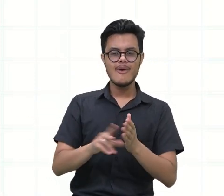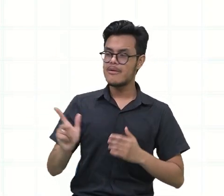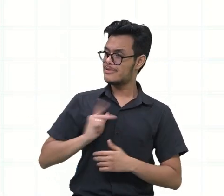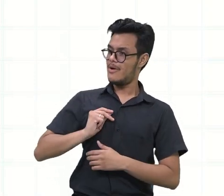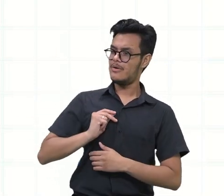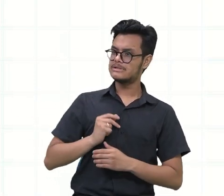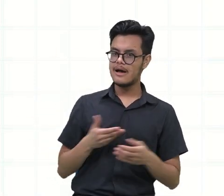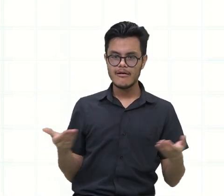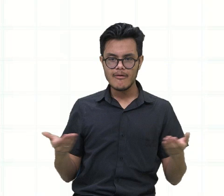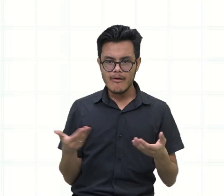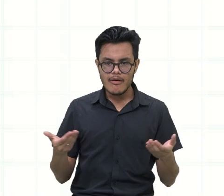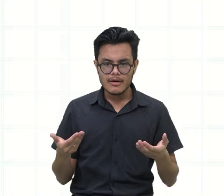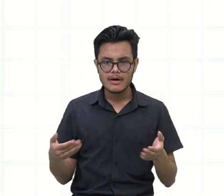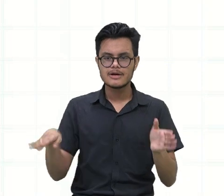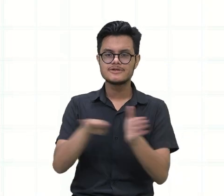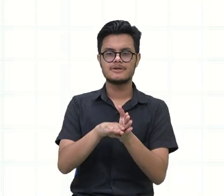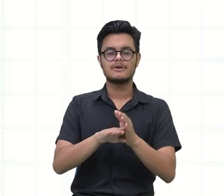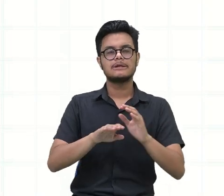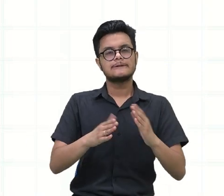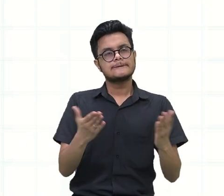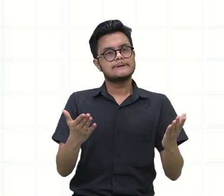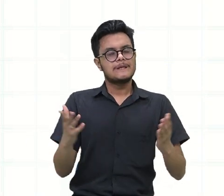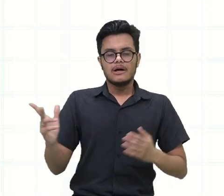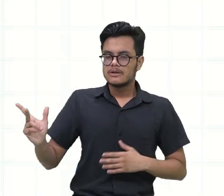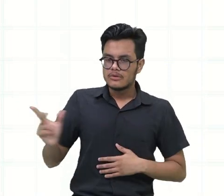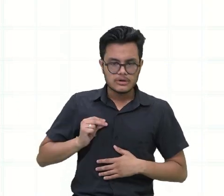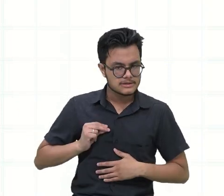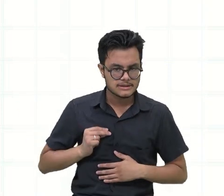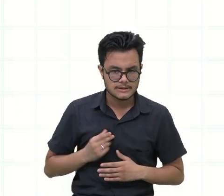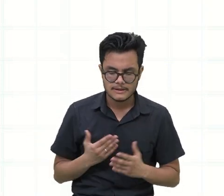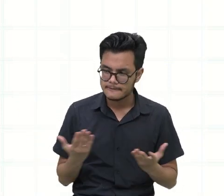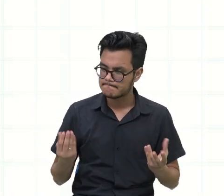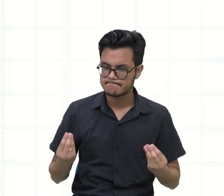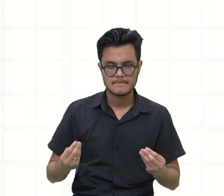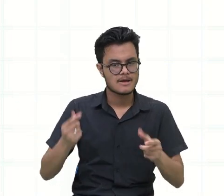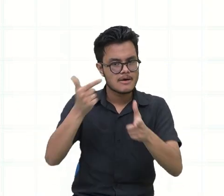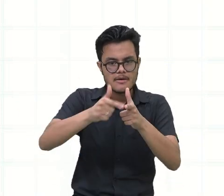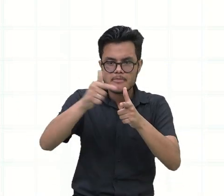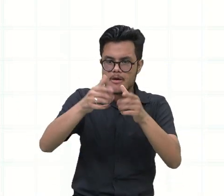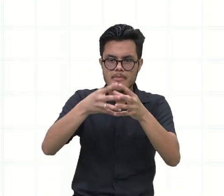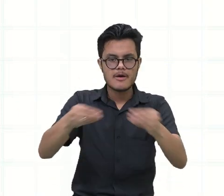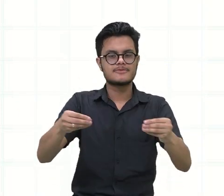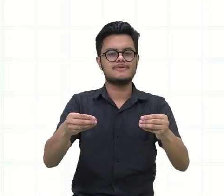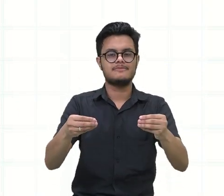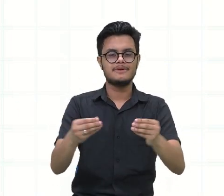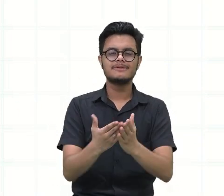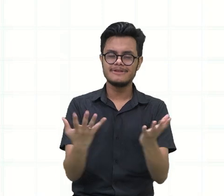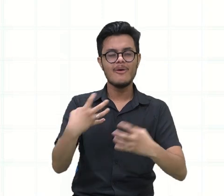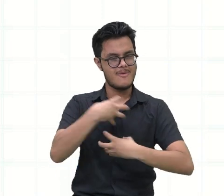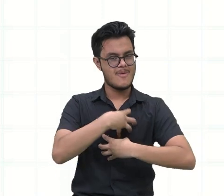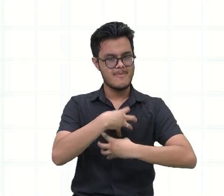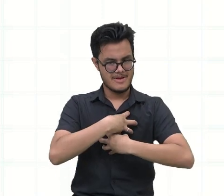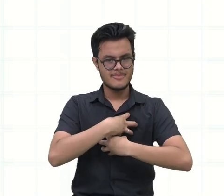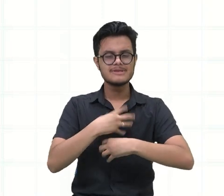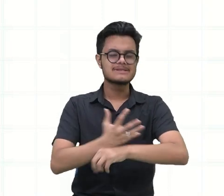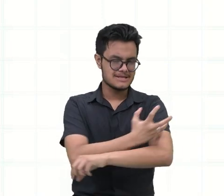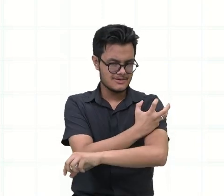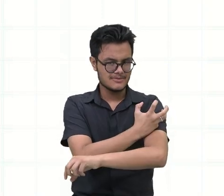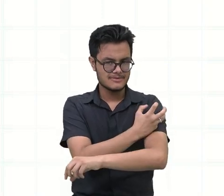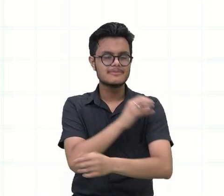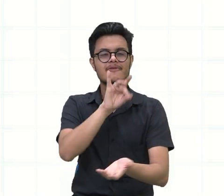vida, agora que resolveu o problema. Então, observe que aqui é uma emoção aí, né? Uma